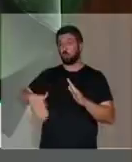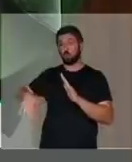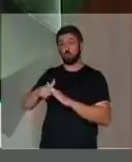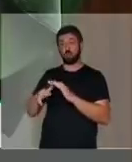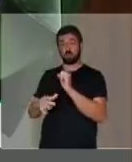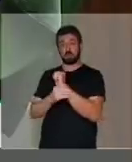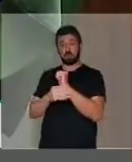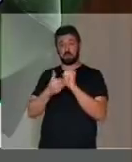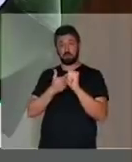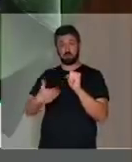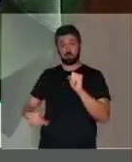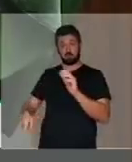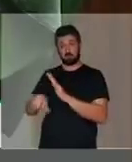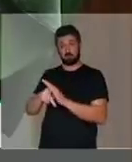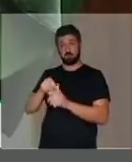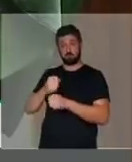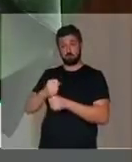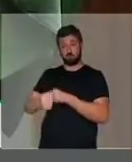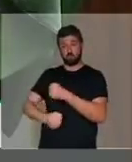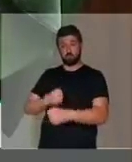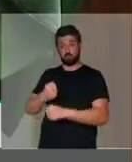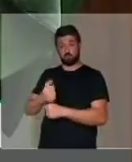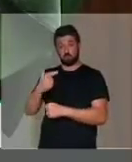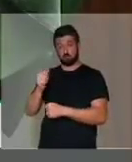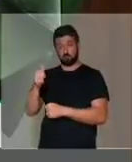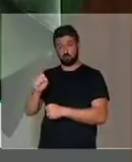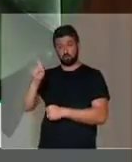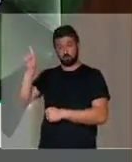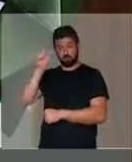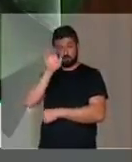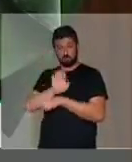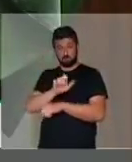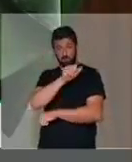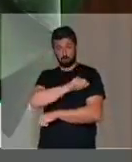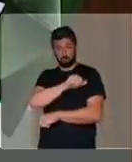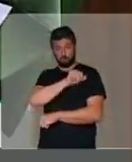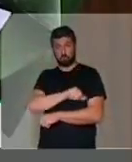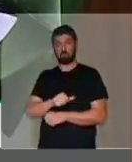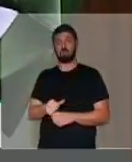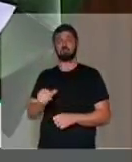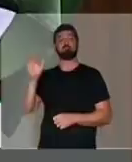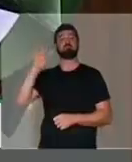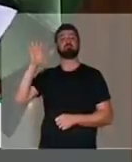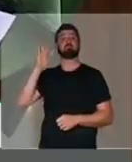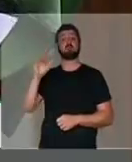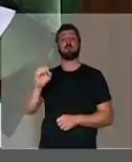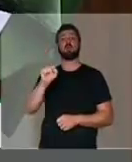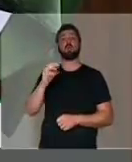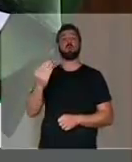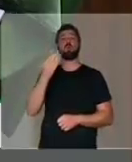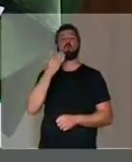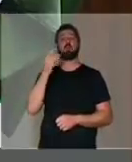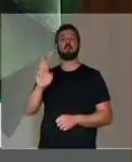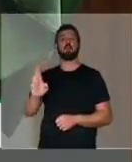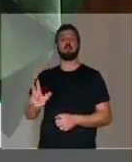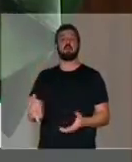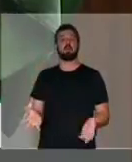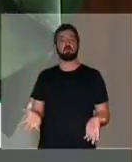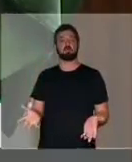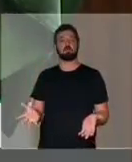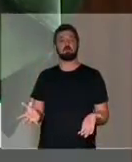área de segurança pública para o ano de 2018 do Estado do Rio de Janeiro está estimado em 8 bilhões de